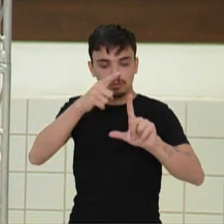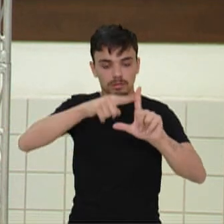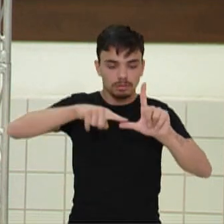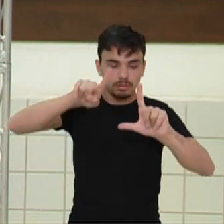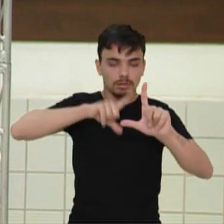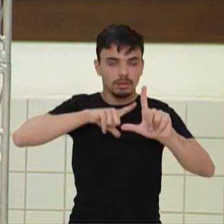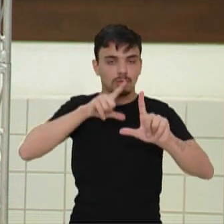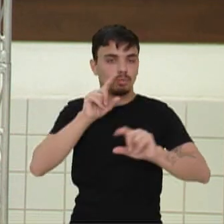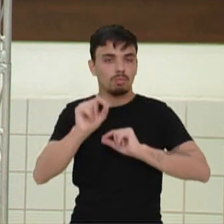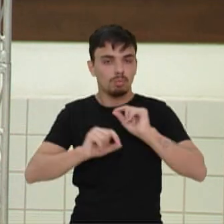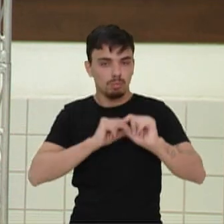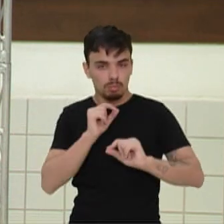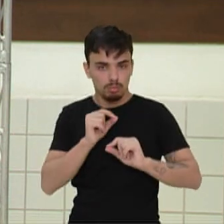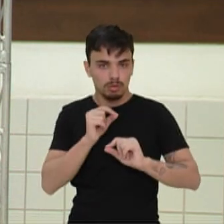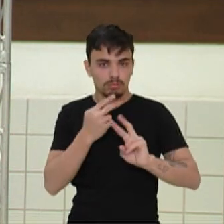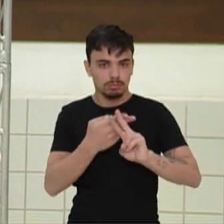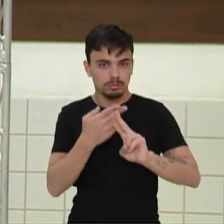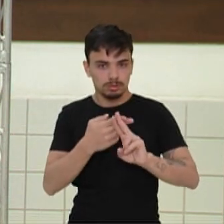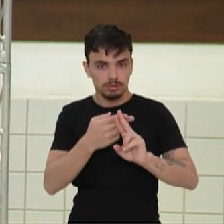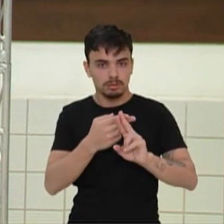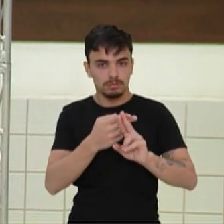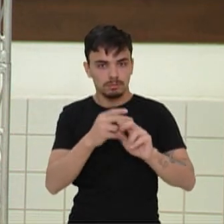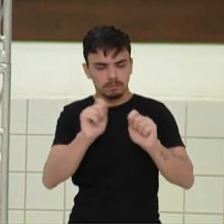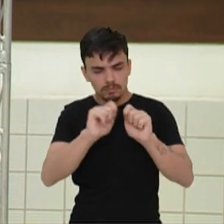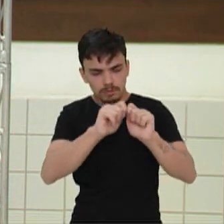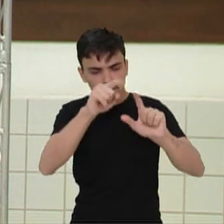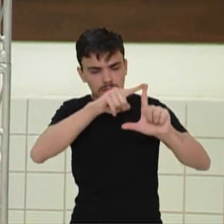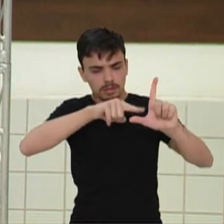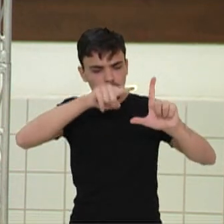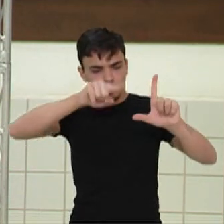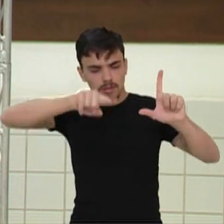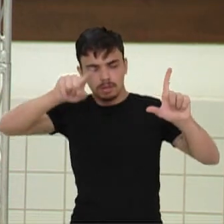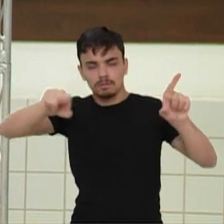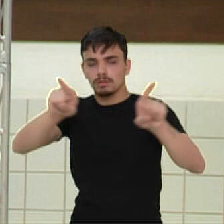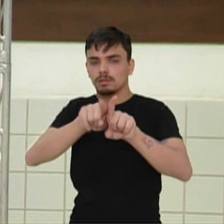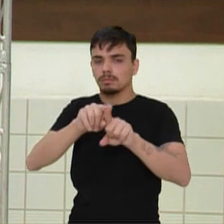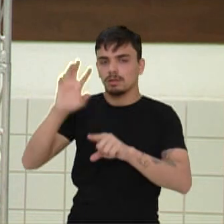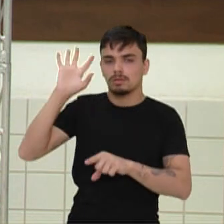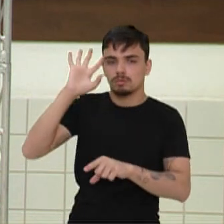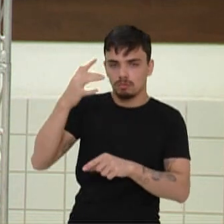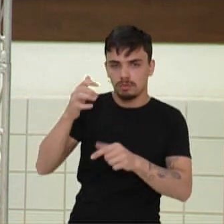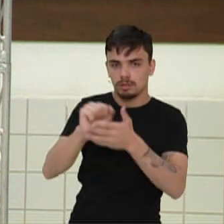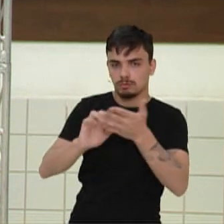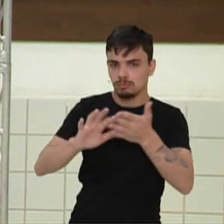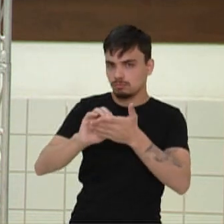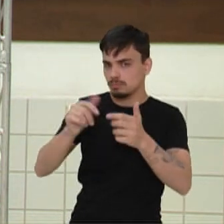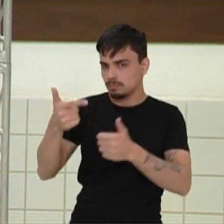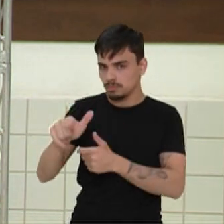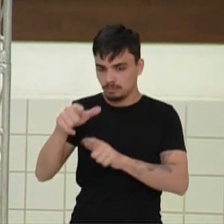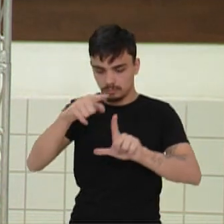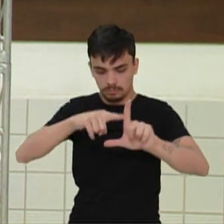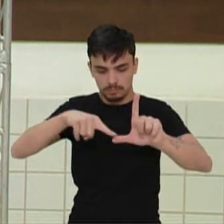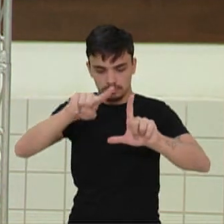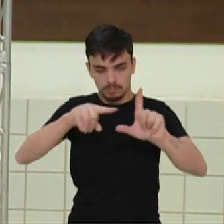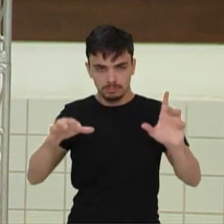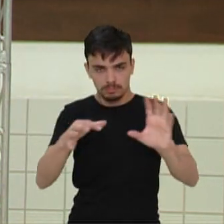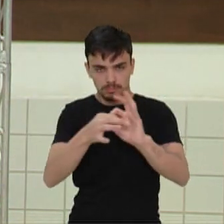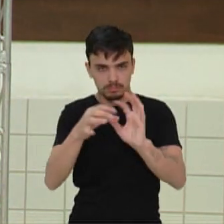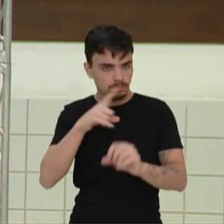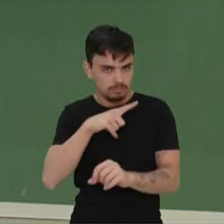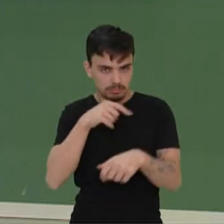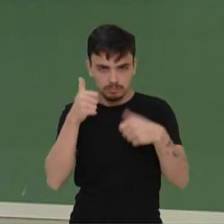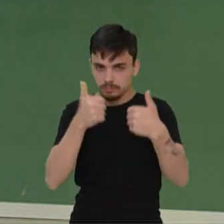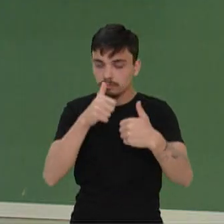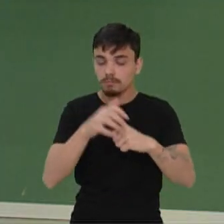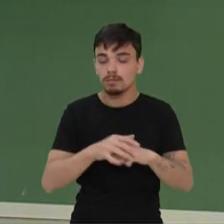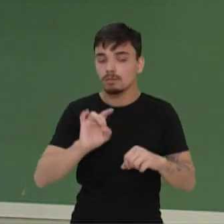vai utilizar aqui para construir gráfico e para resolver alguns outros problemas que envolvem o vértice, ok? Veja só.